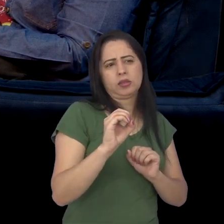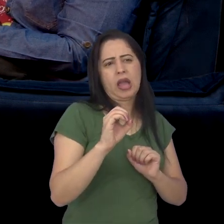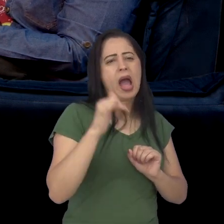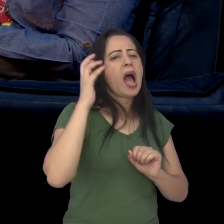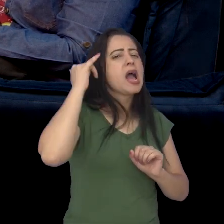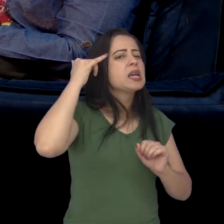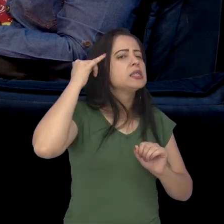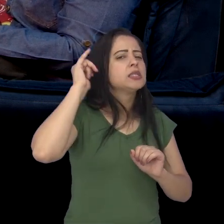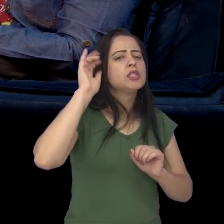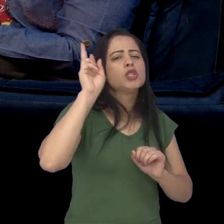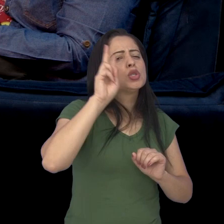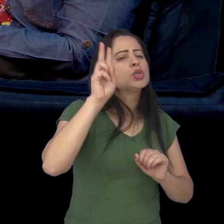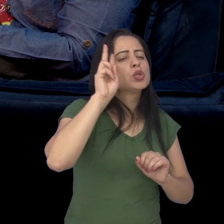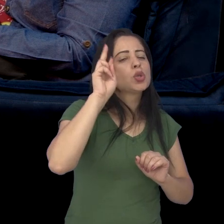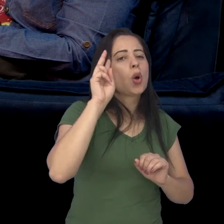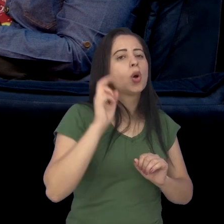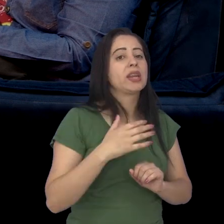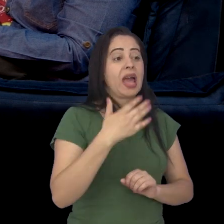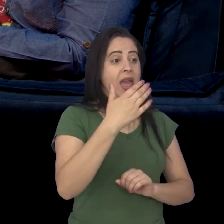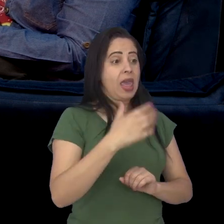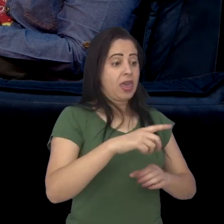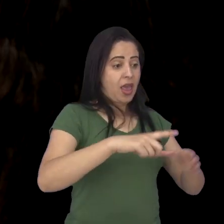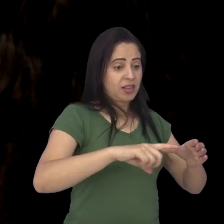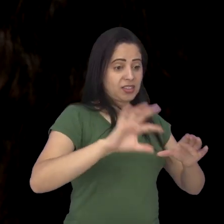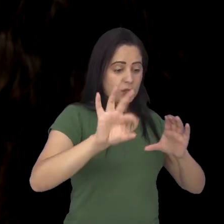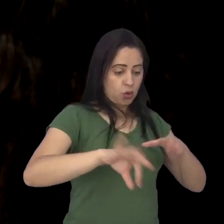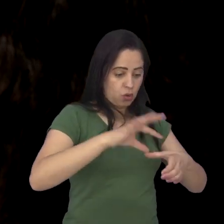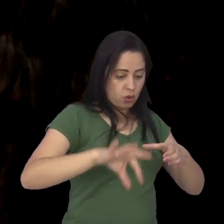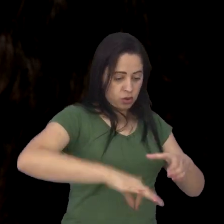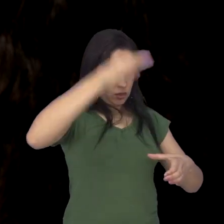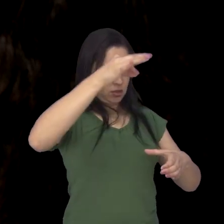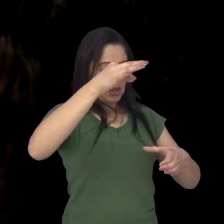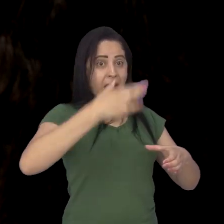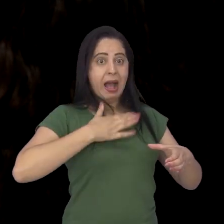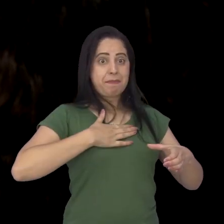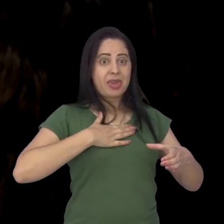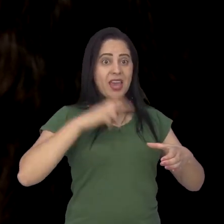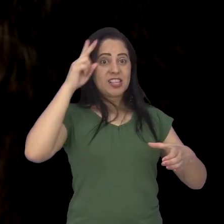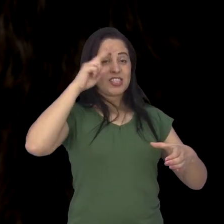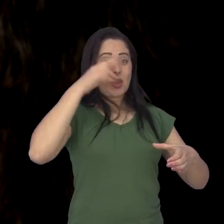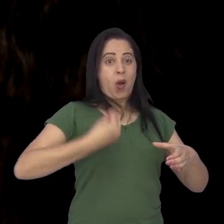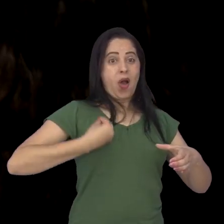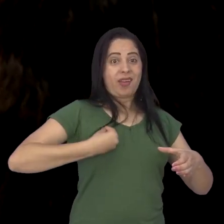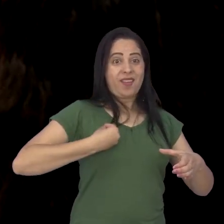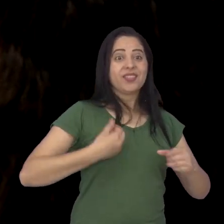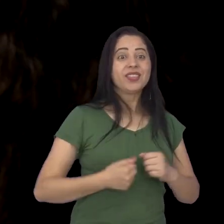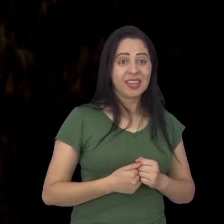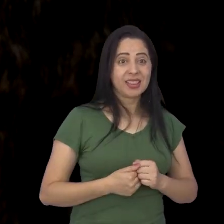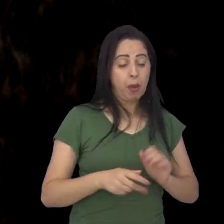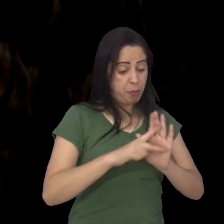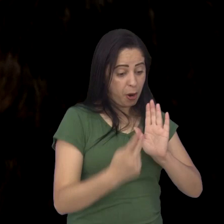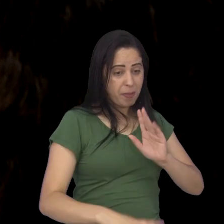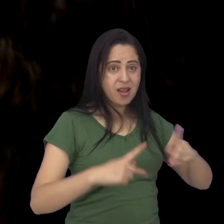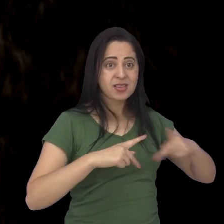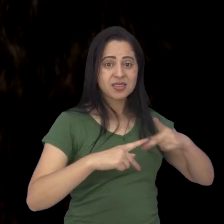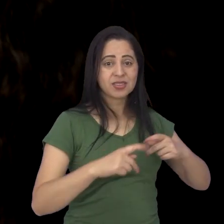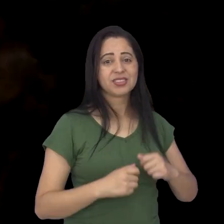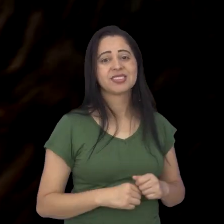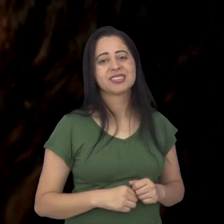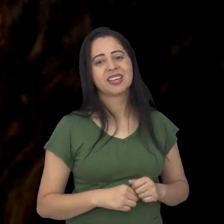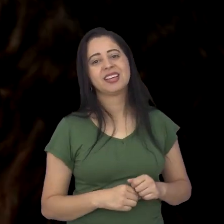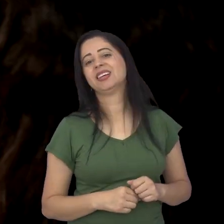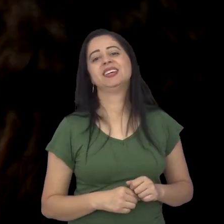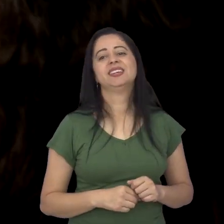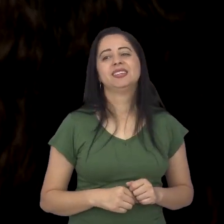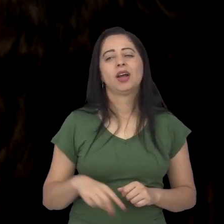fazer parte do livro e a minha foi selecionada, que a minha crônica foi uma história que aconteceu comigo aqui em São José e um amigo meu.